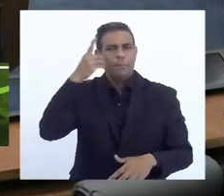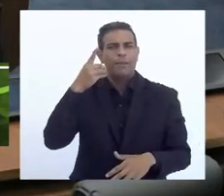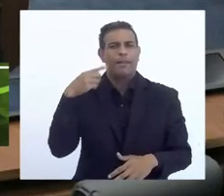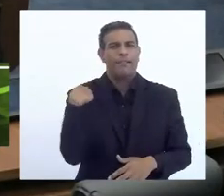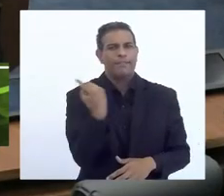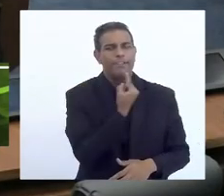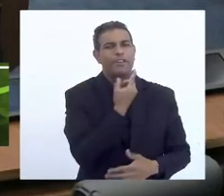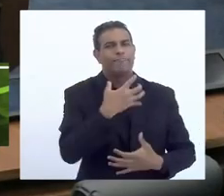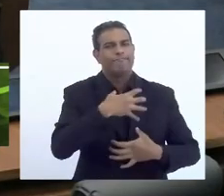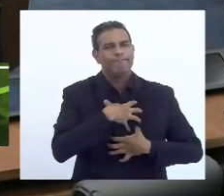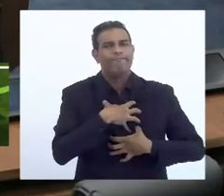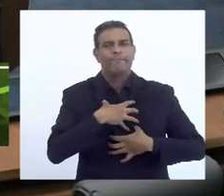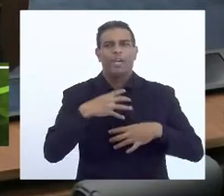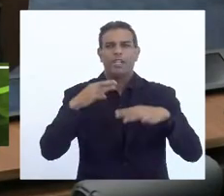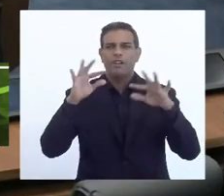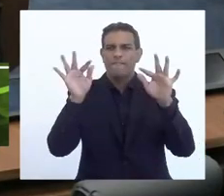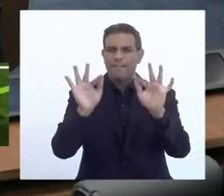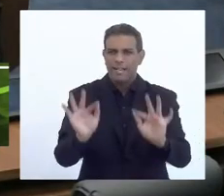aqui